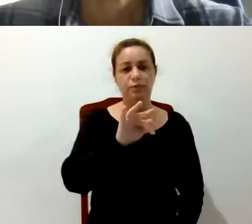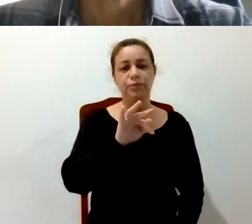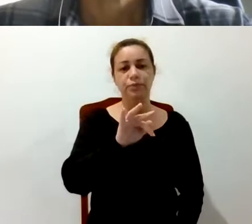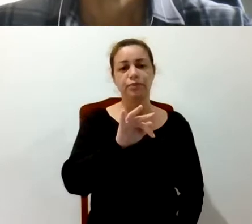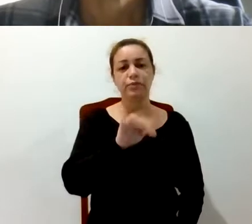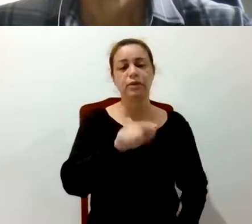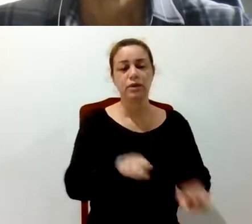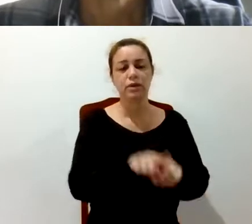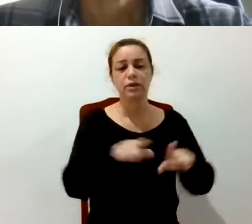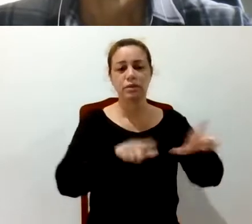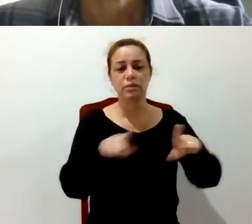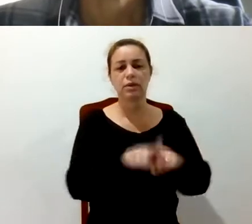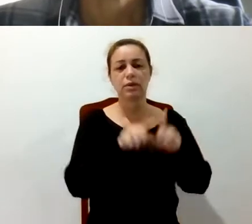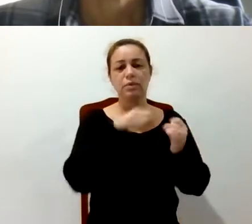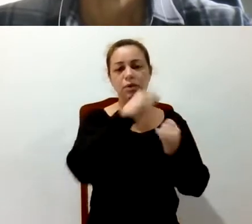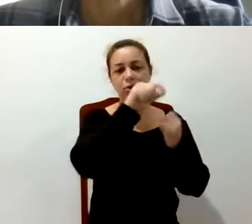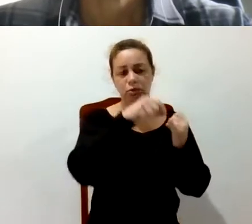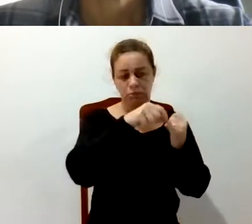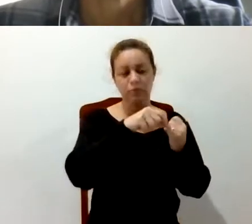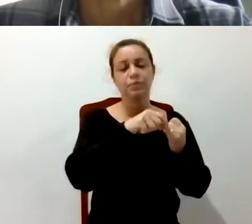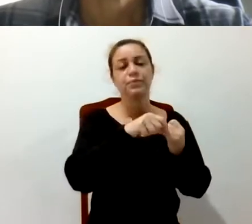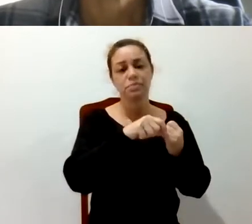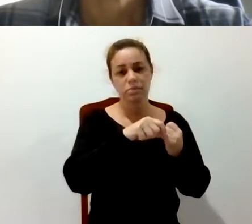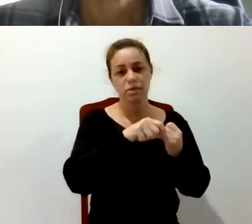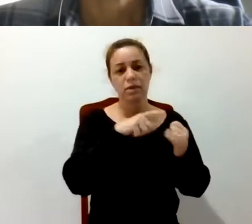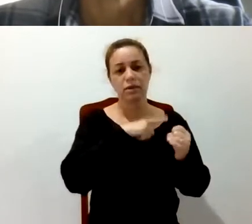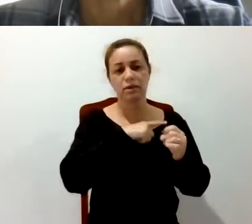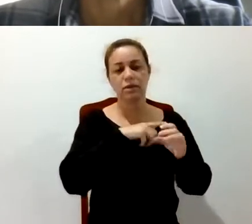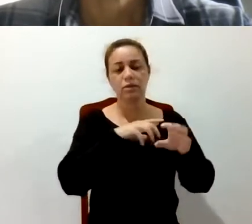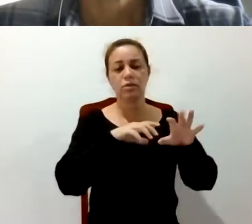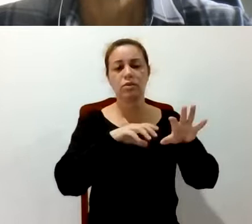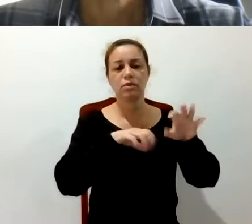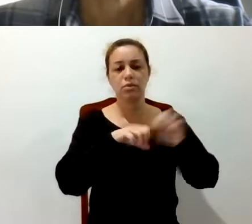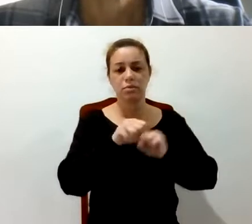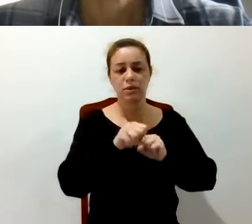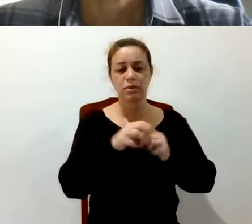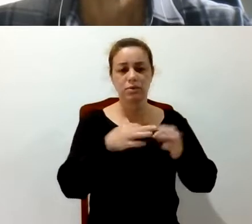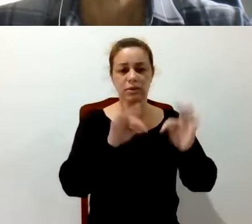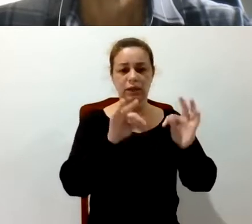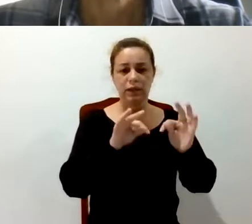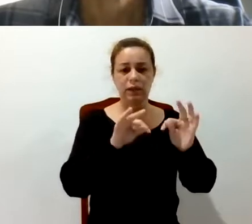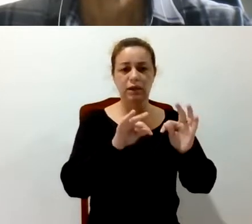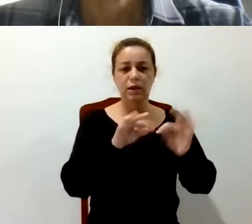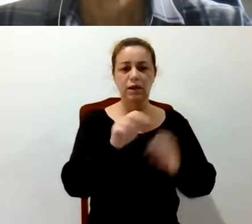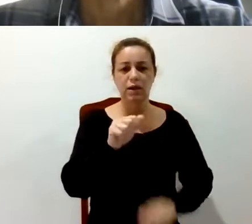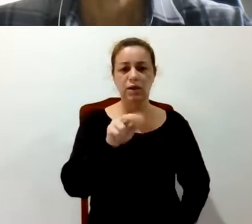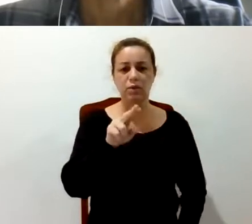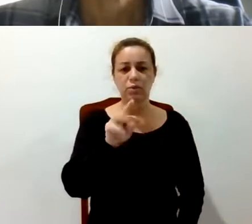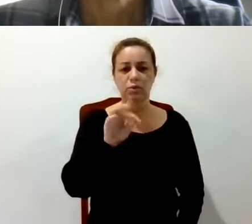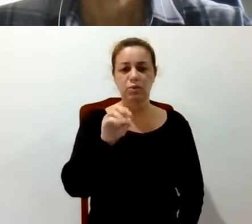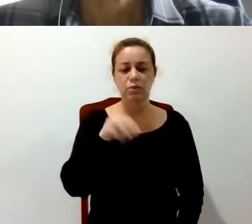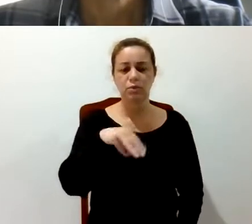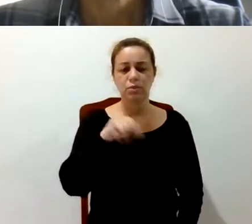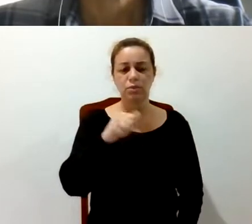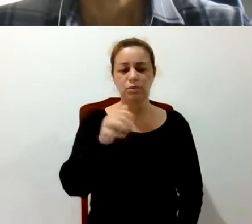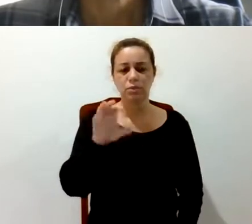IFES, dentro e tenho formação técnica em automação industrial. Então, hoje, eu sou técnico de laboratório aqui no